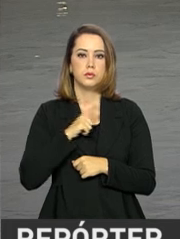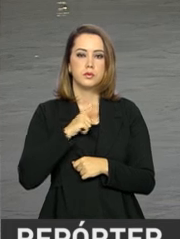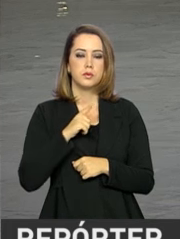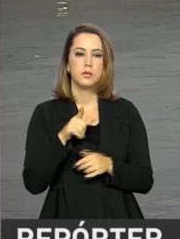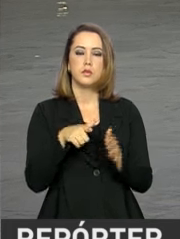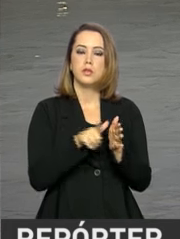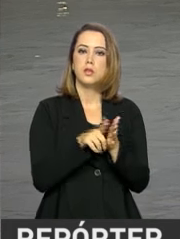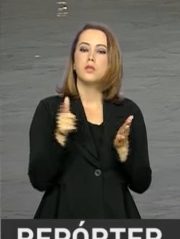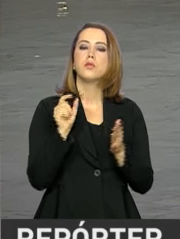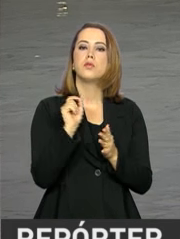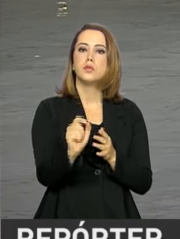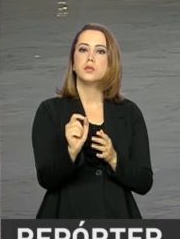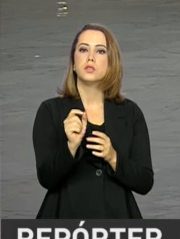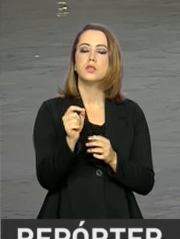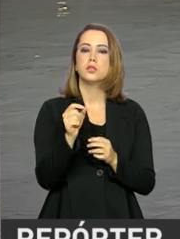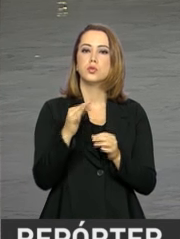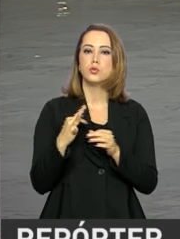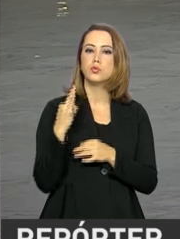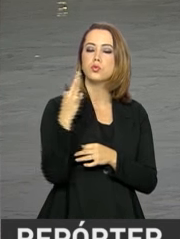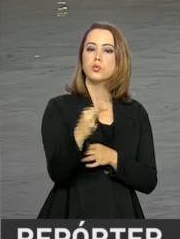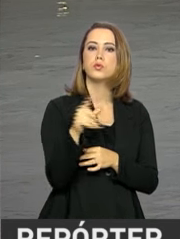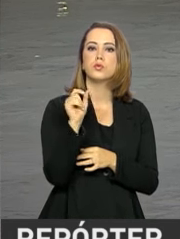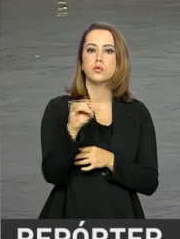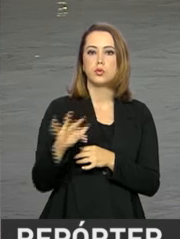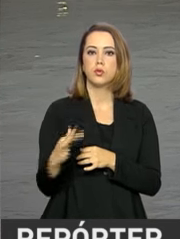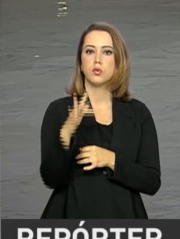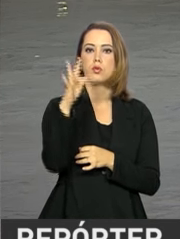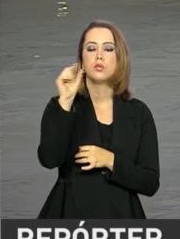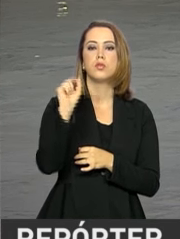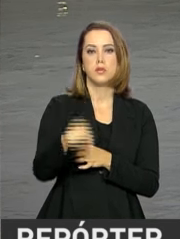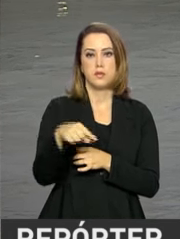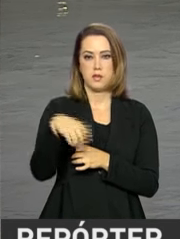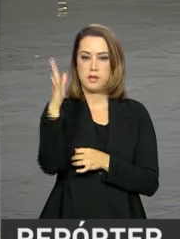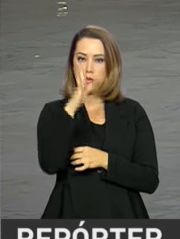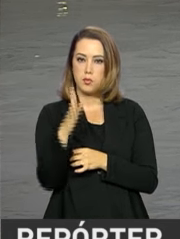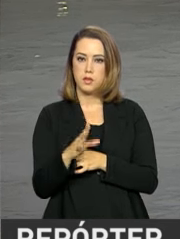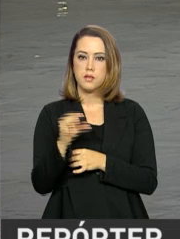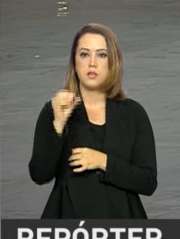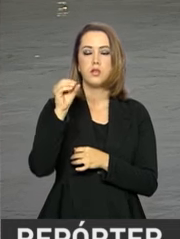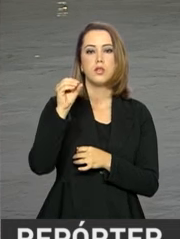do país, trouxe a projeção para a inflação neste ano no Brasil de